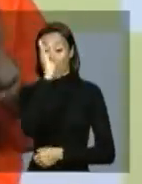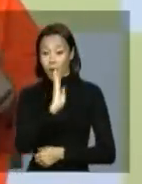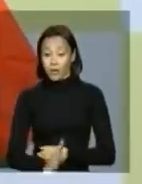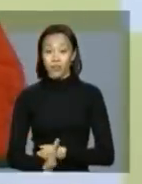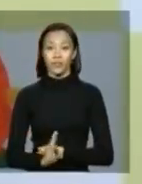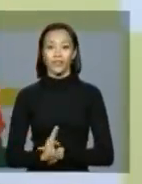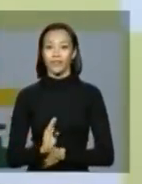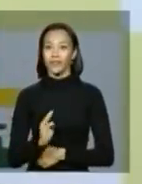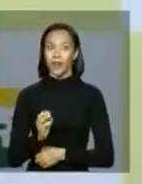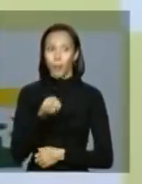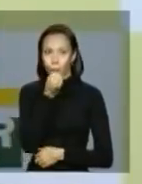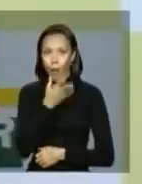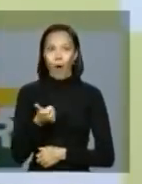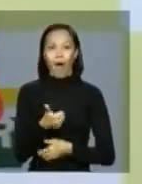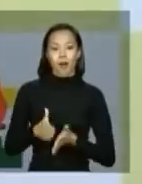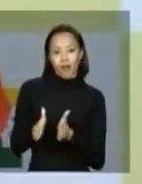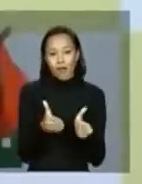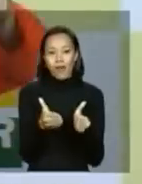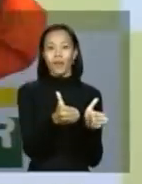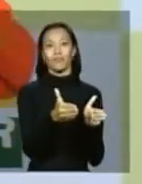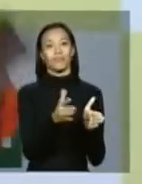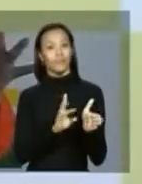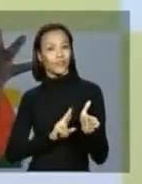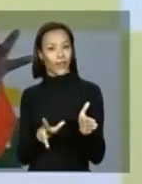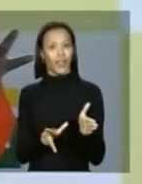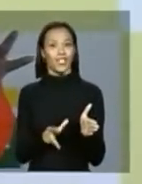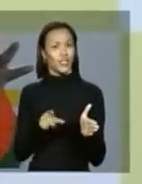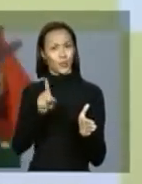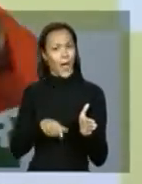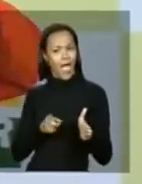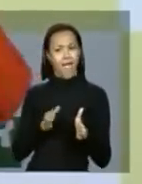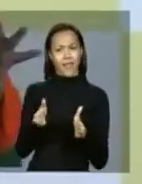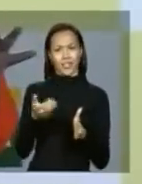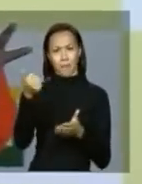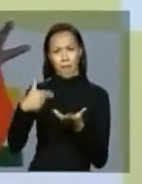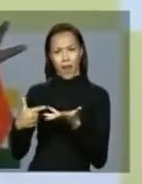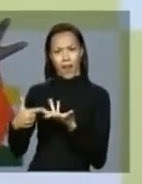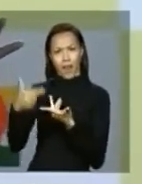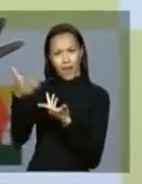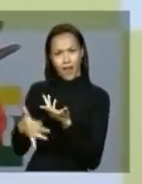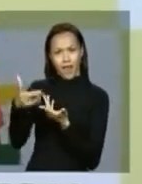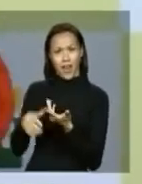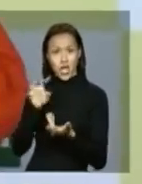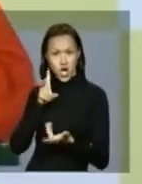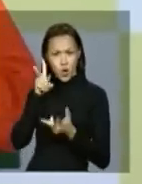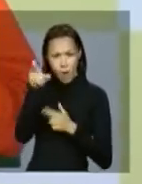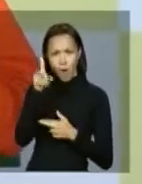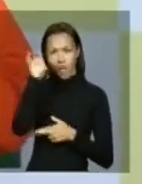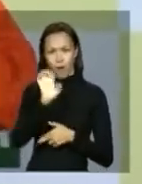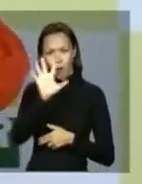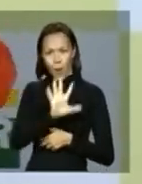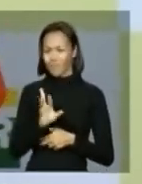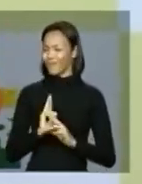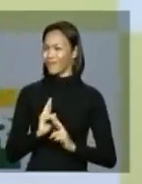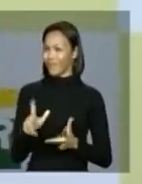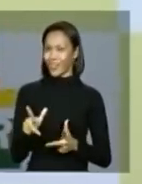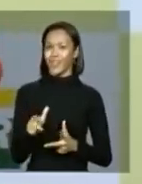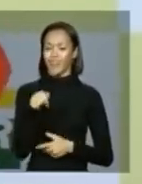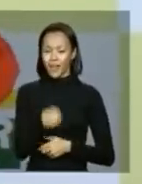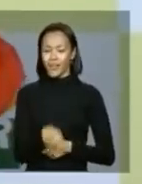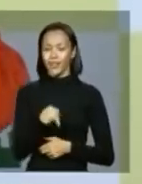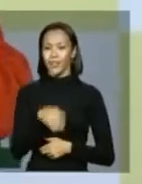em outro caminho. O nosso caminho não é esse, não é igual ao deles. O nosso caminho